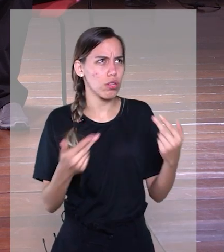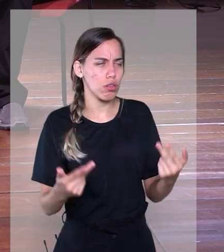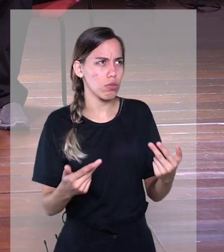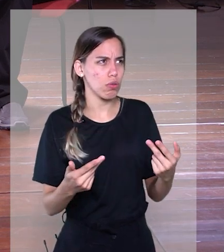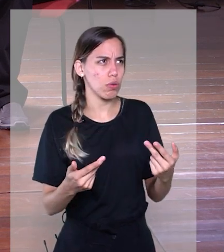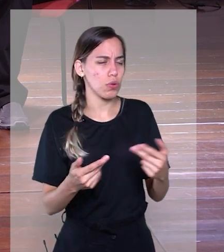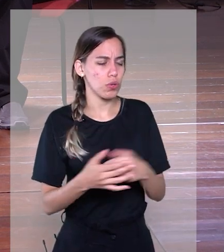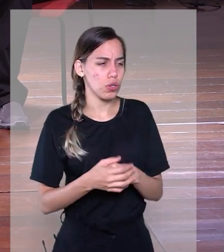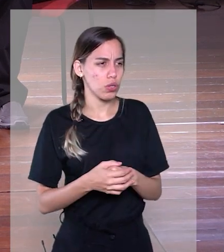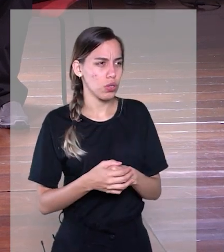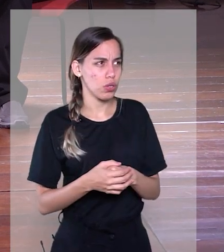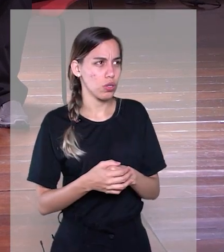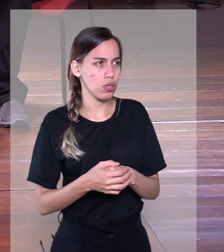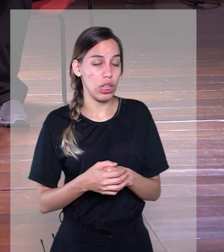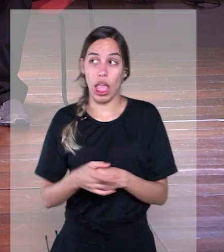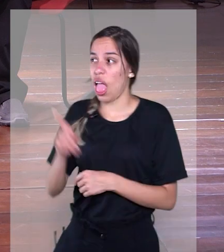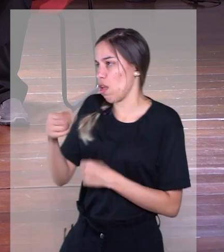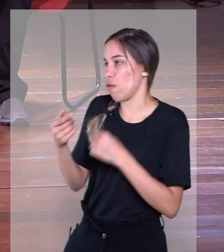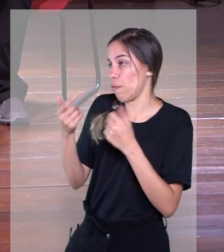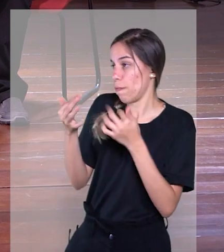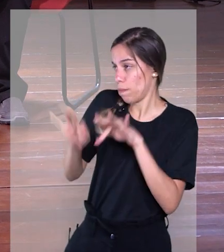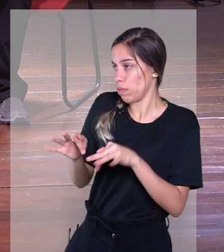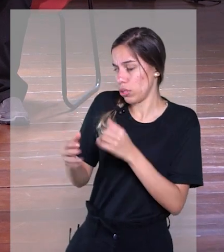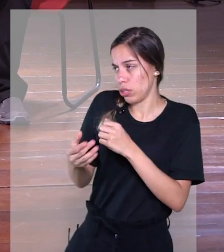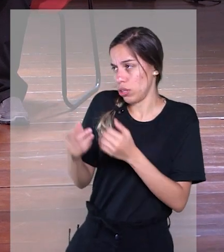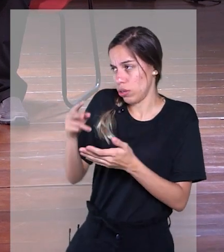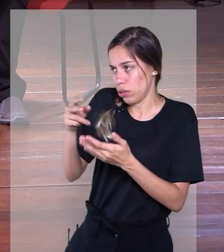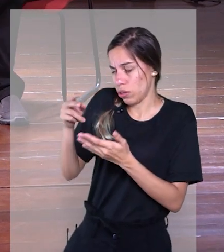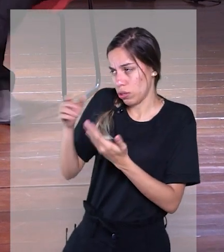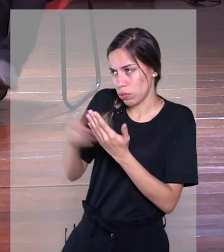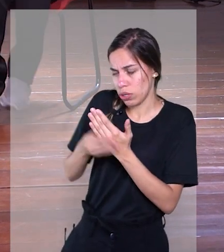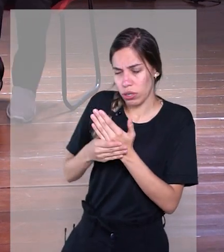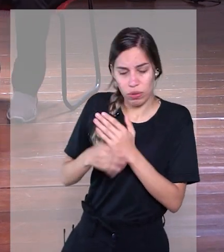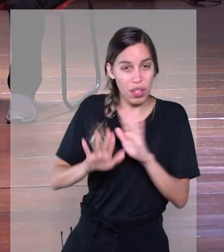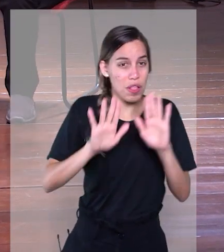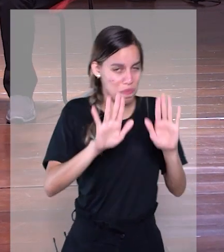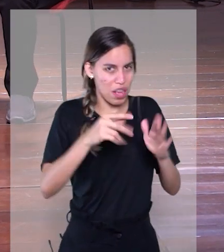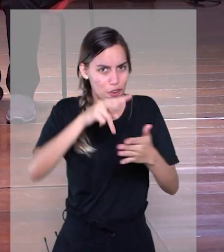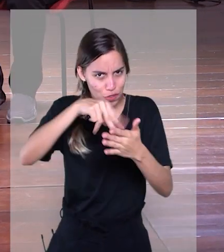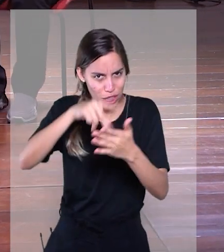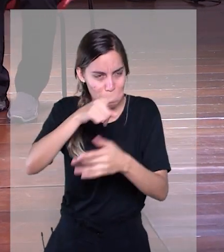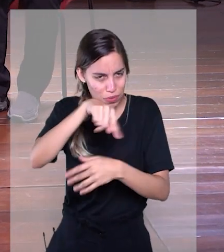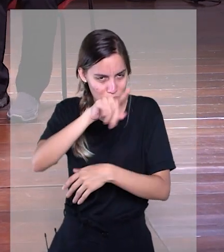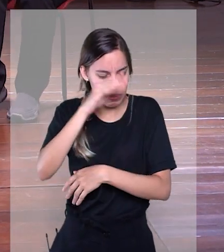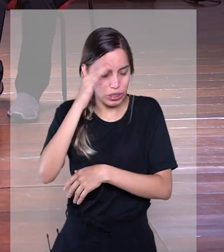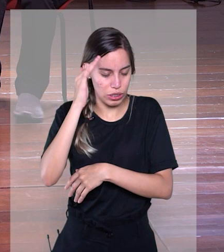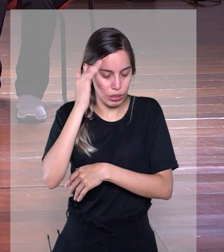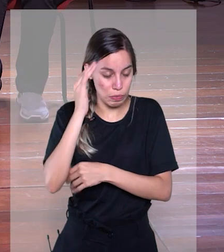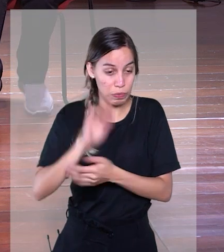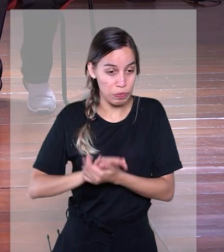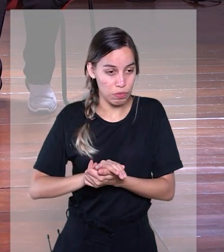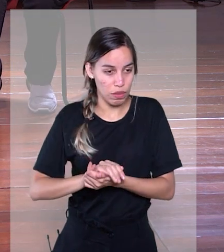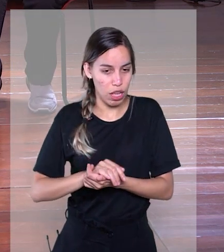o final do livro. É isso. Basicamente o final. O Carlos escreveu. Deixa eu ler primeiro aquele texto que ele fez para o Evandro Teixeira, que